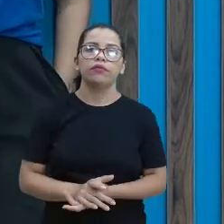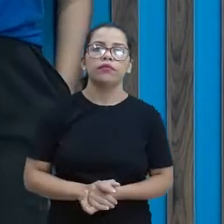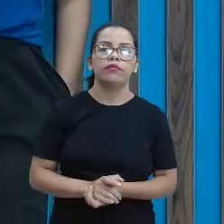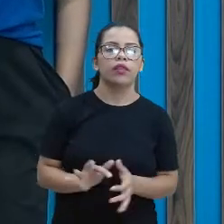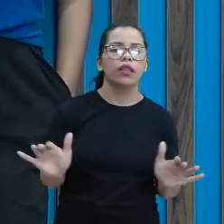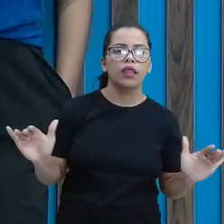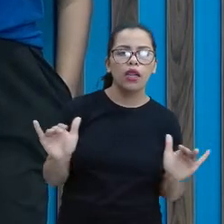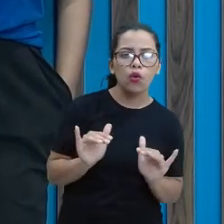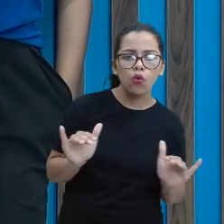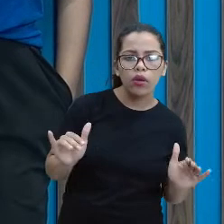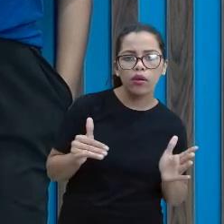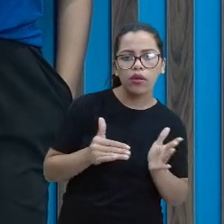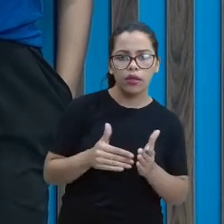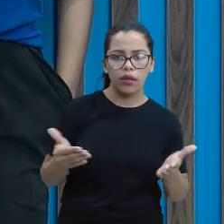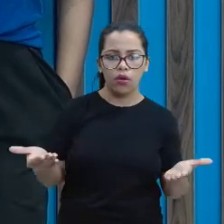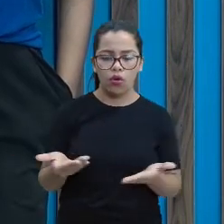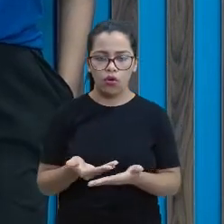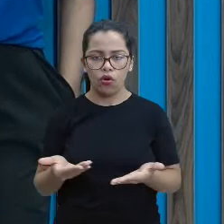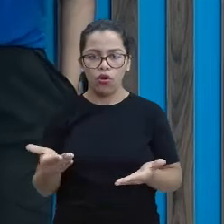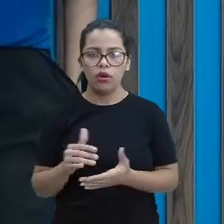Tranquilo, gente, até agora.